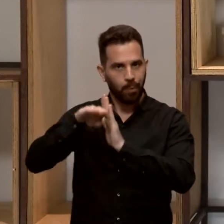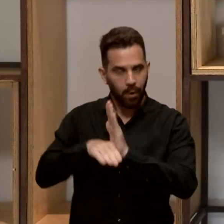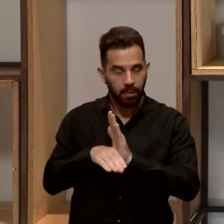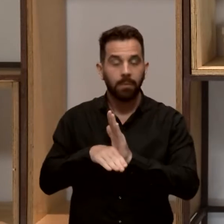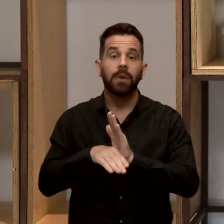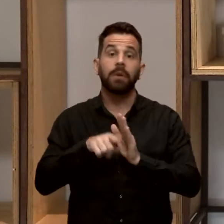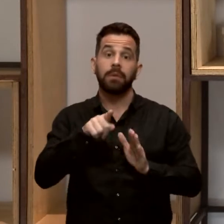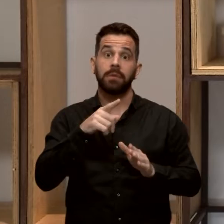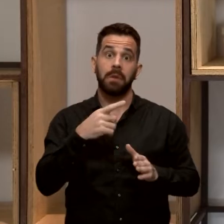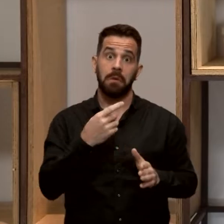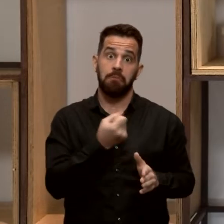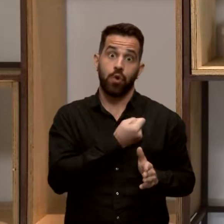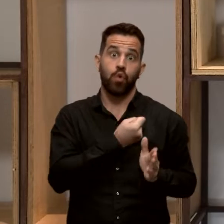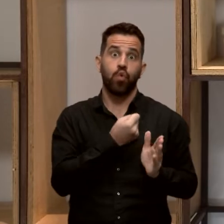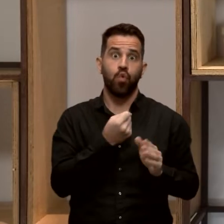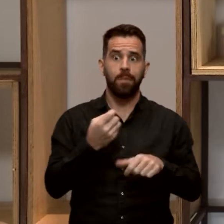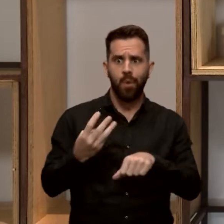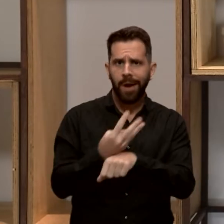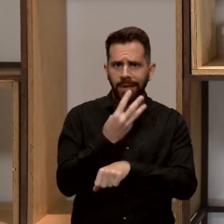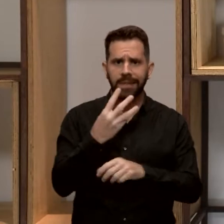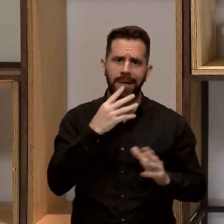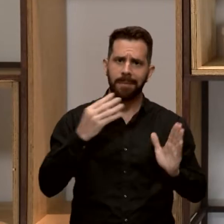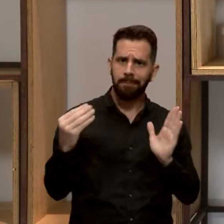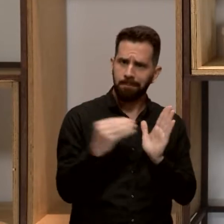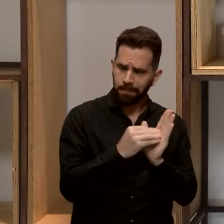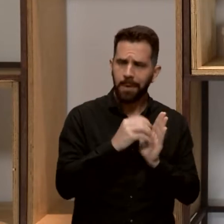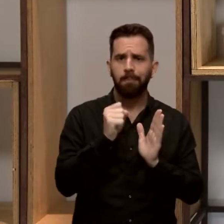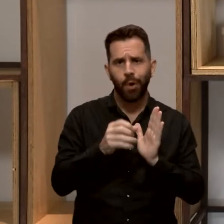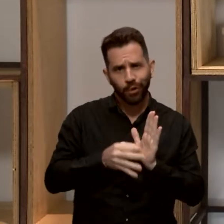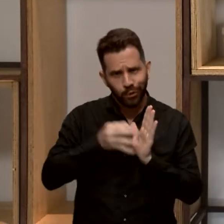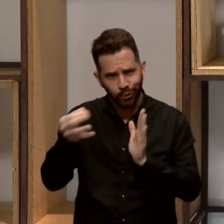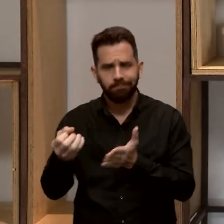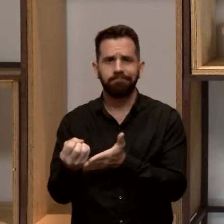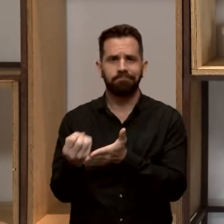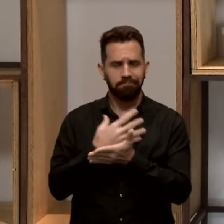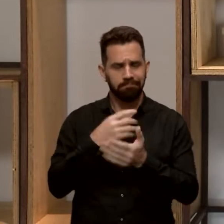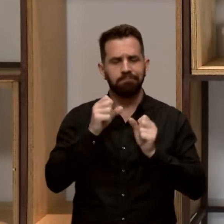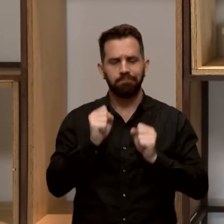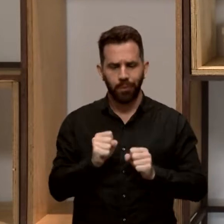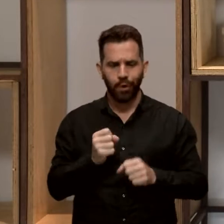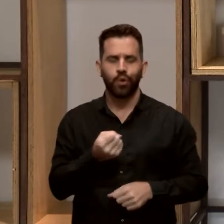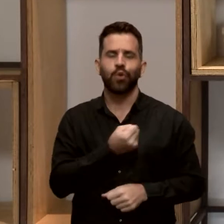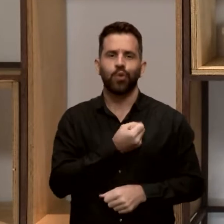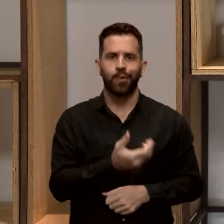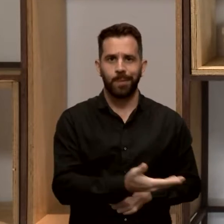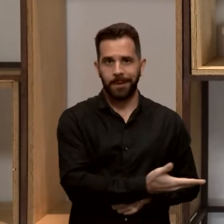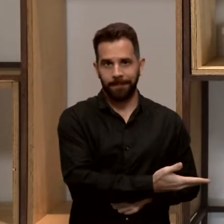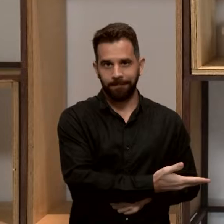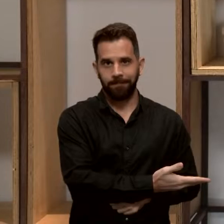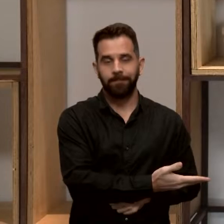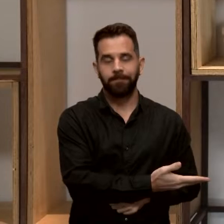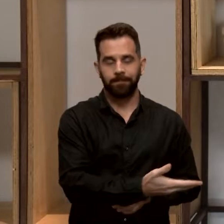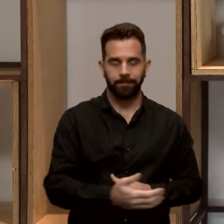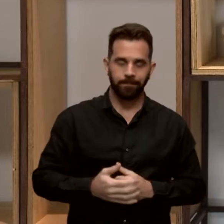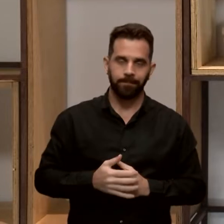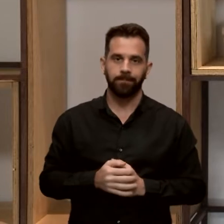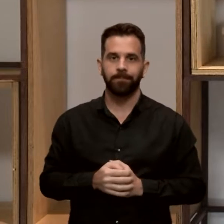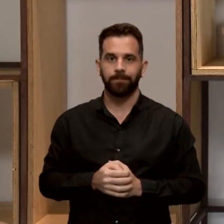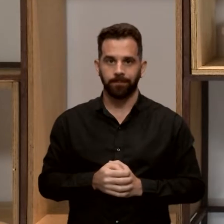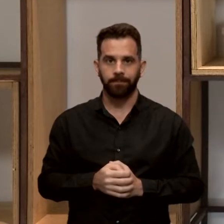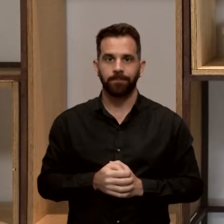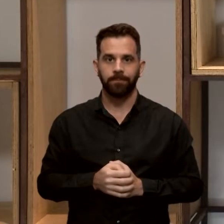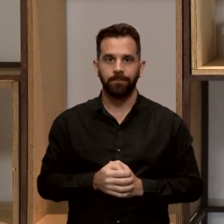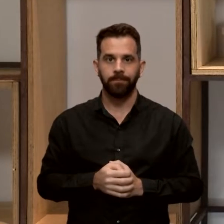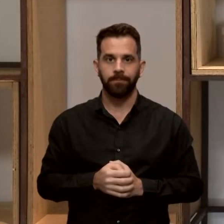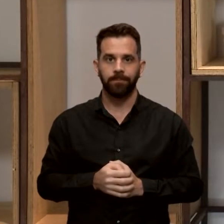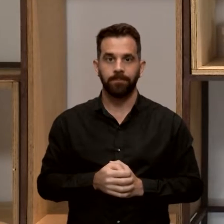nosso número para poder mandar mensagem, sugestão de pauta, tá aí na tela, ó, é o 99181 1406. Tem